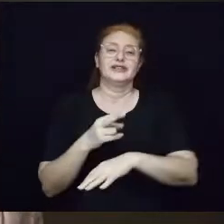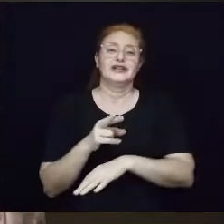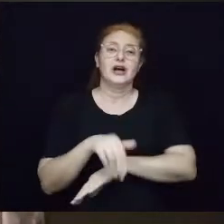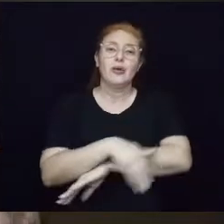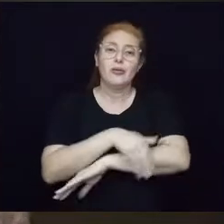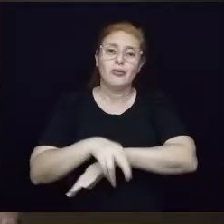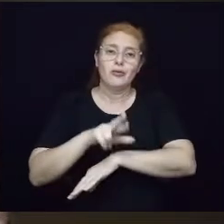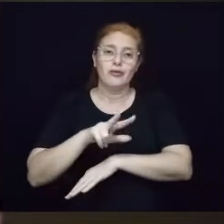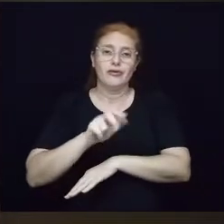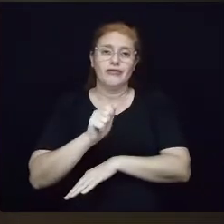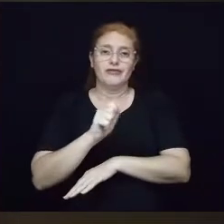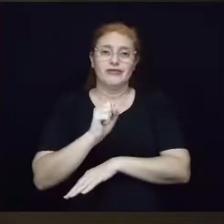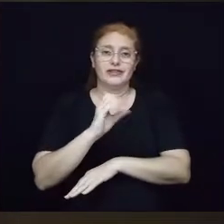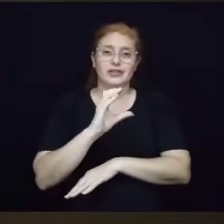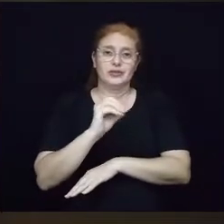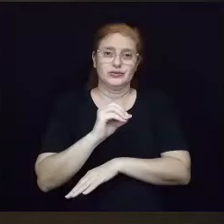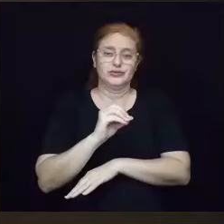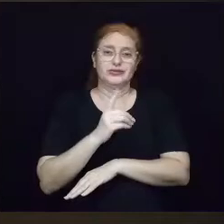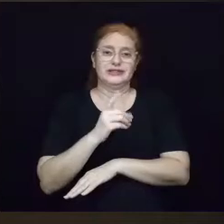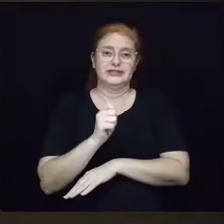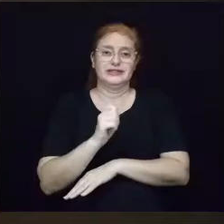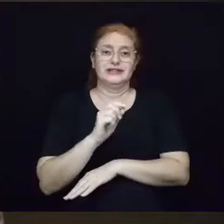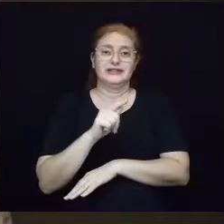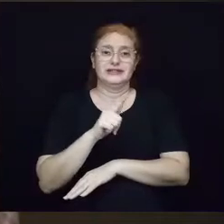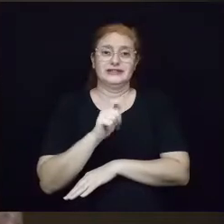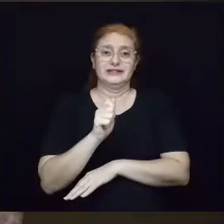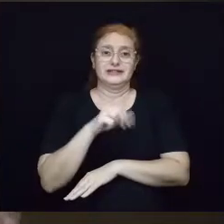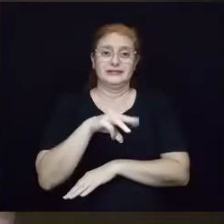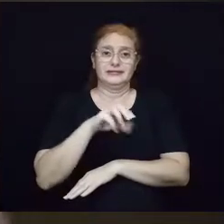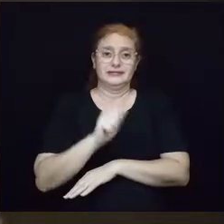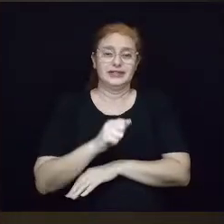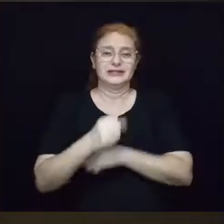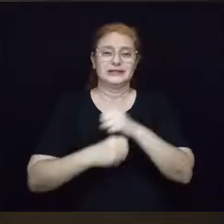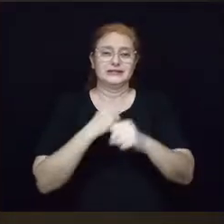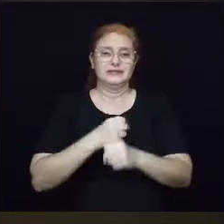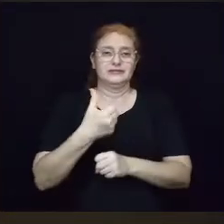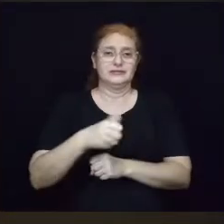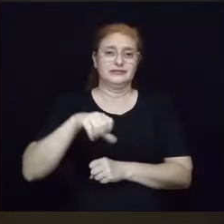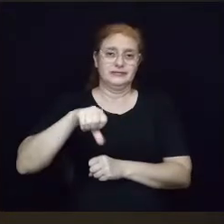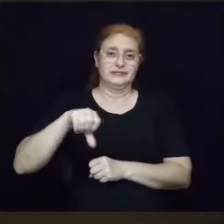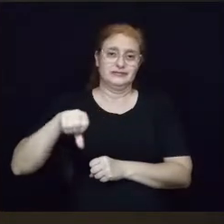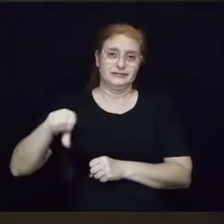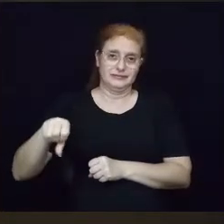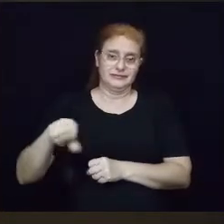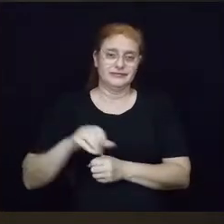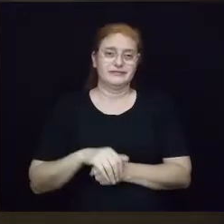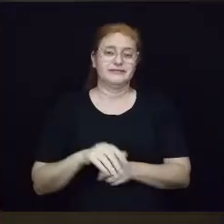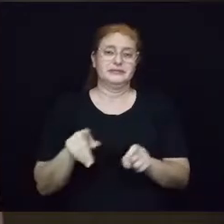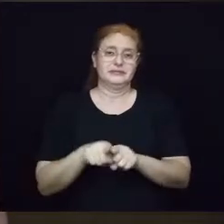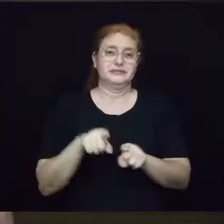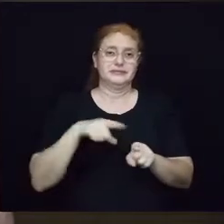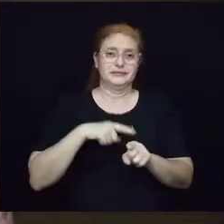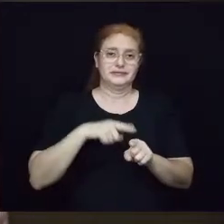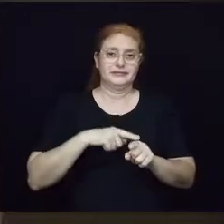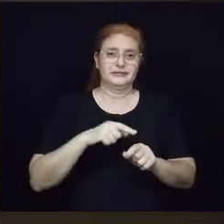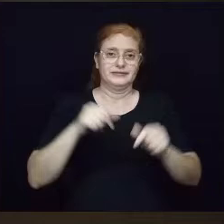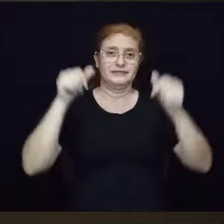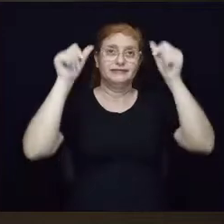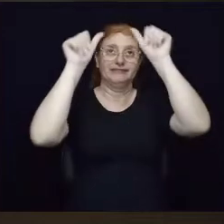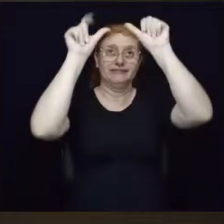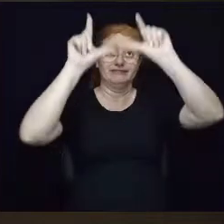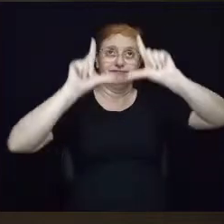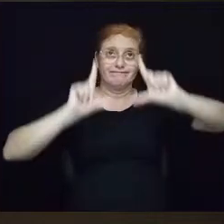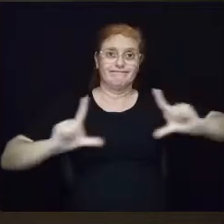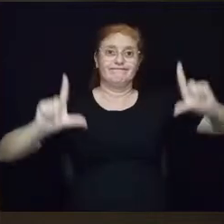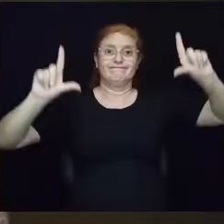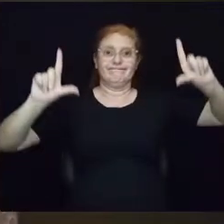da Gama, que está lá desde 1999. Tem também um grande painel de pastilhas